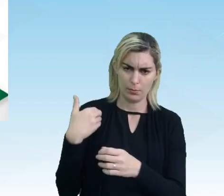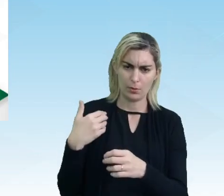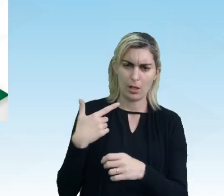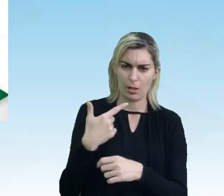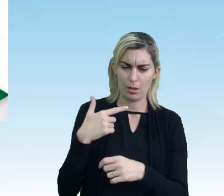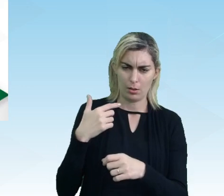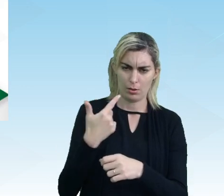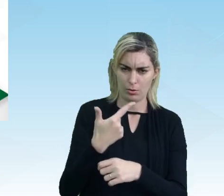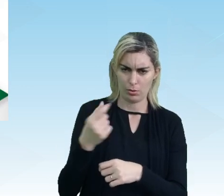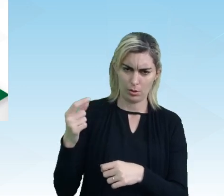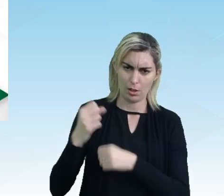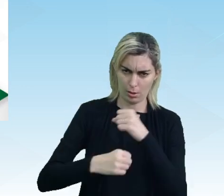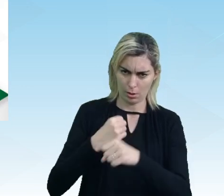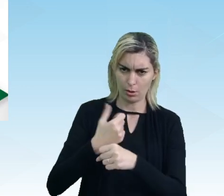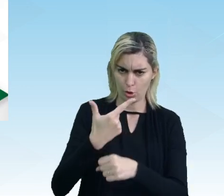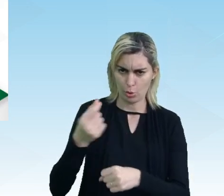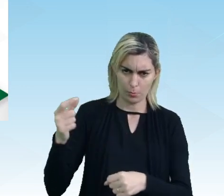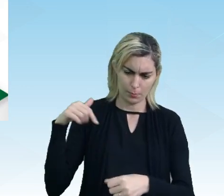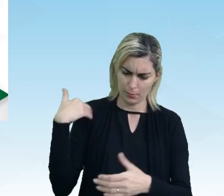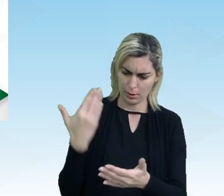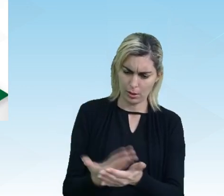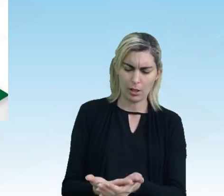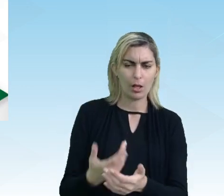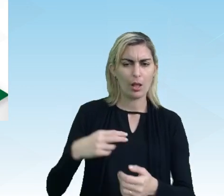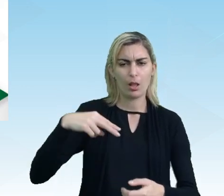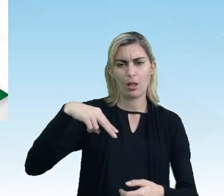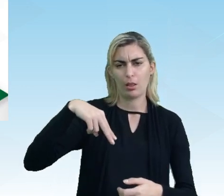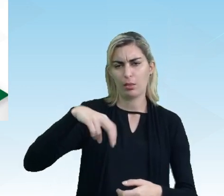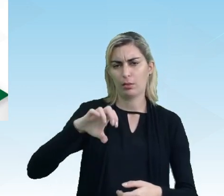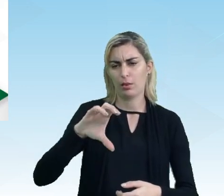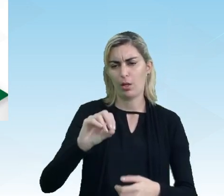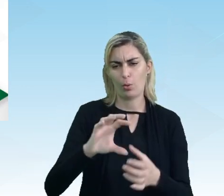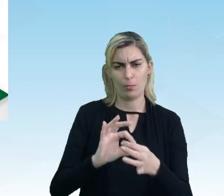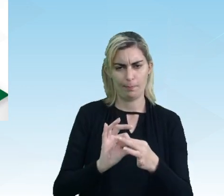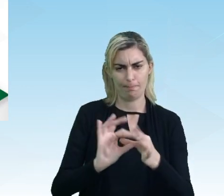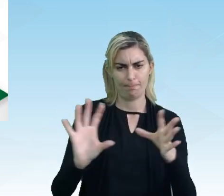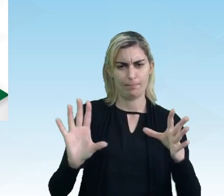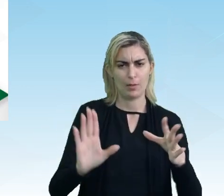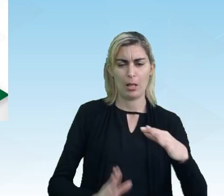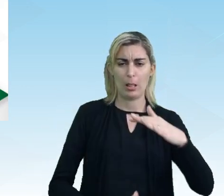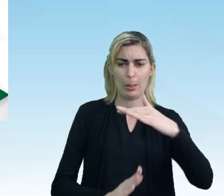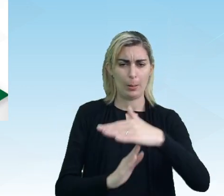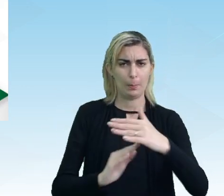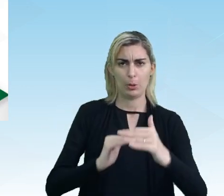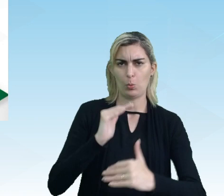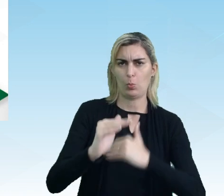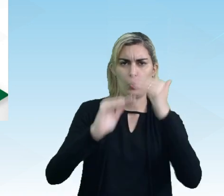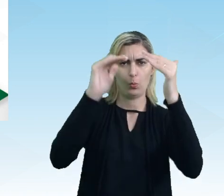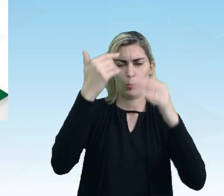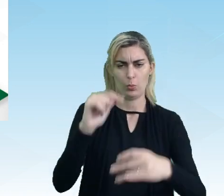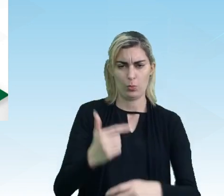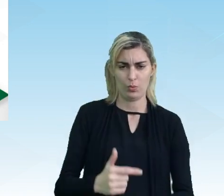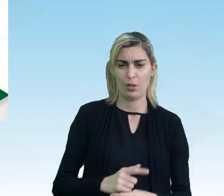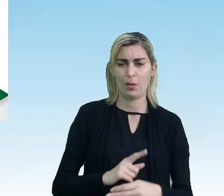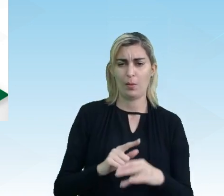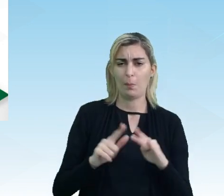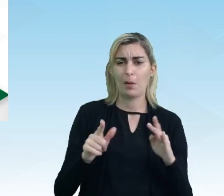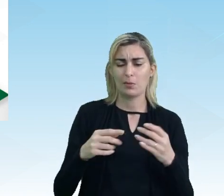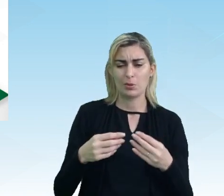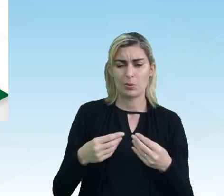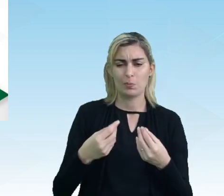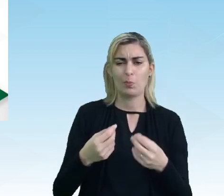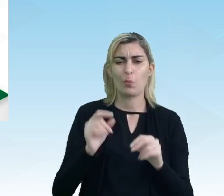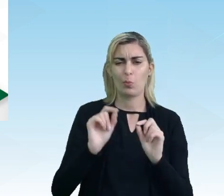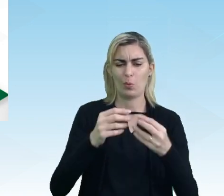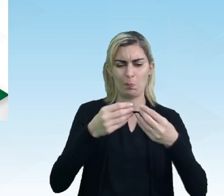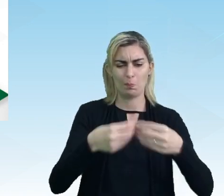aceleração de problemas com o neoliberalismo, assumindo assim, não há limite para o crescimento, tá? Agravando cada vez mais a